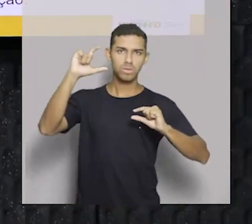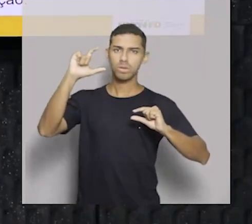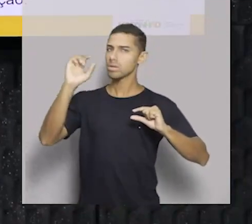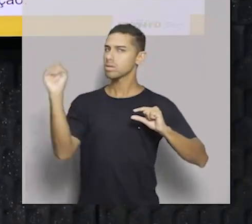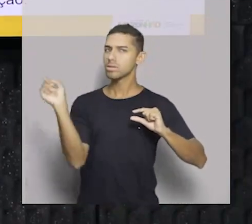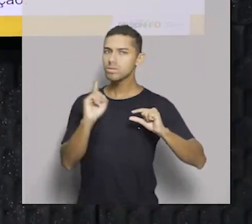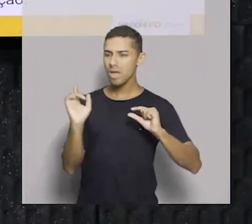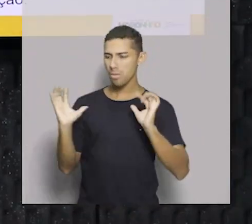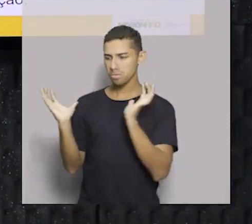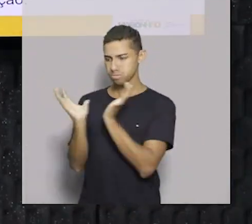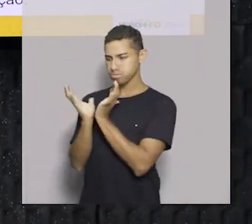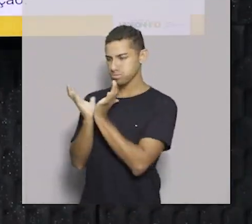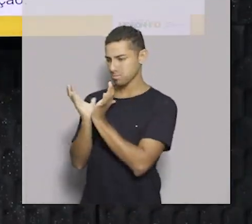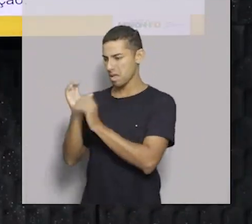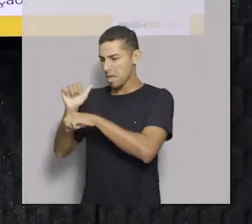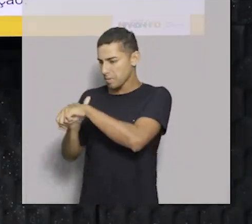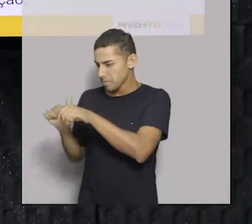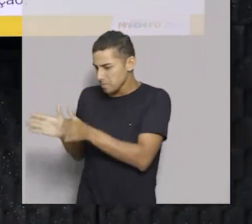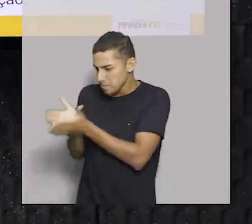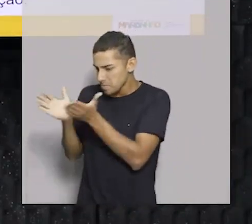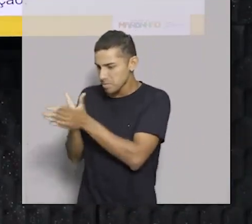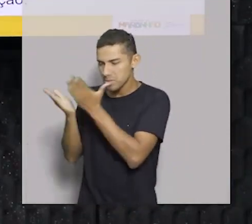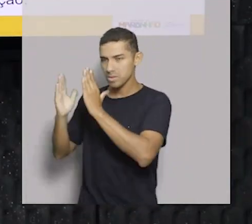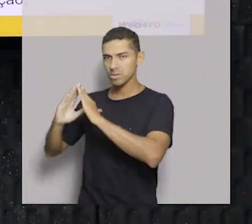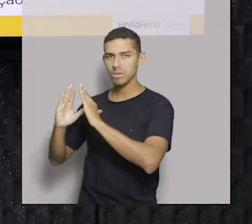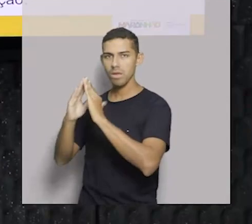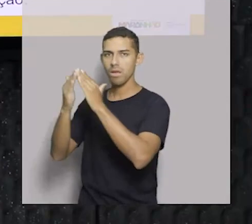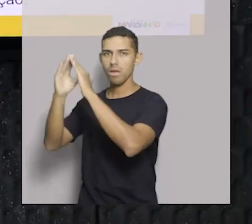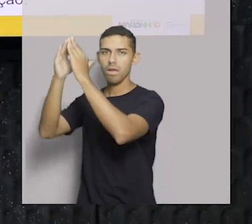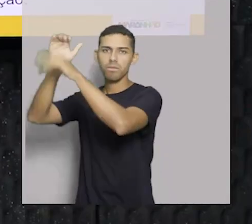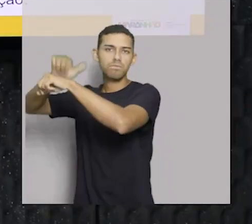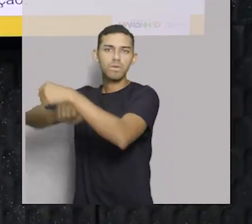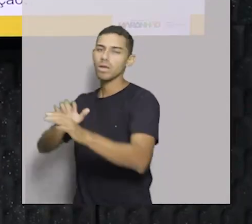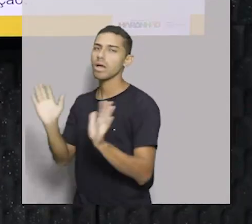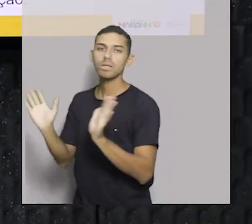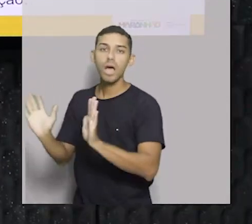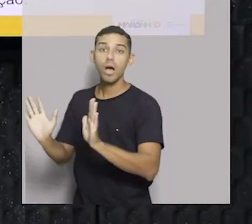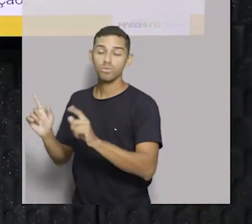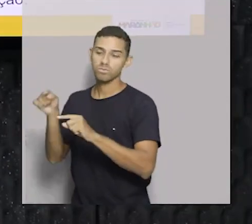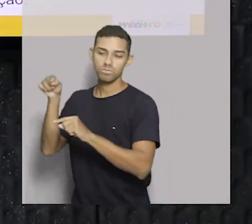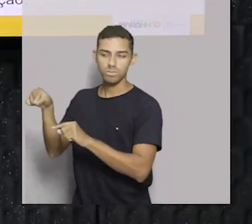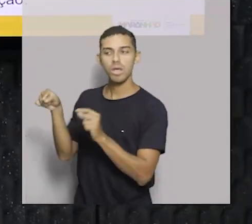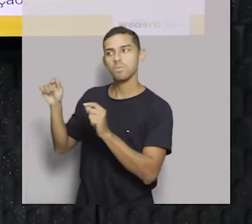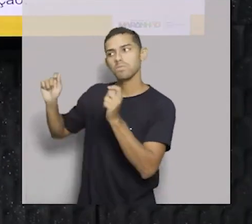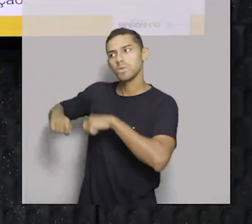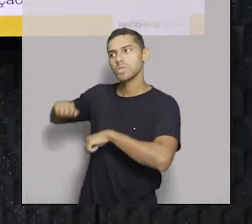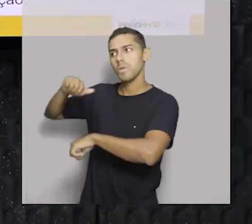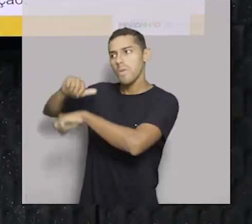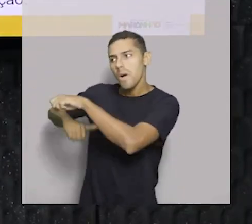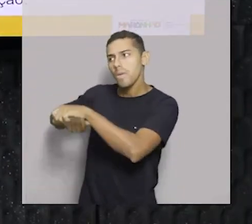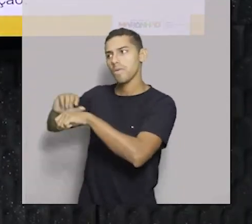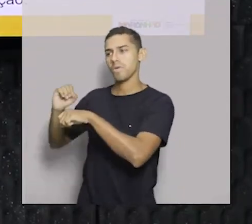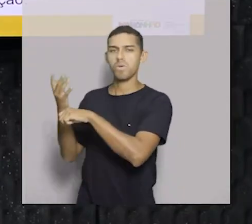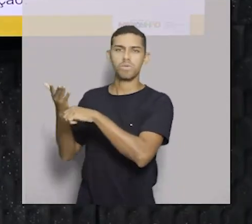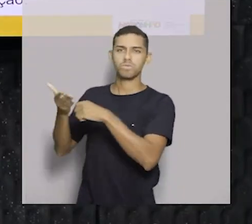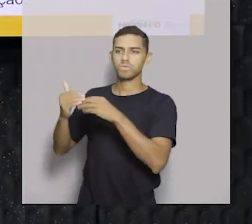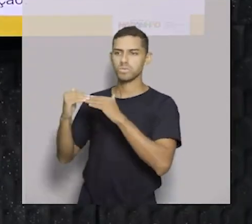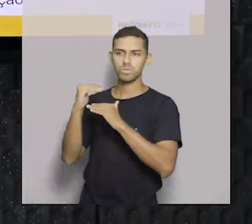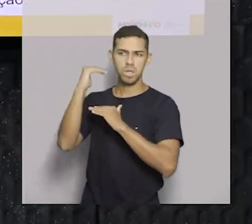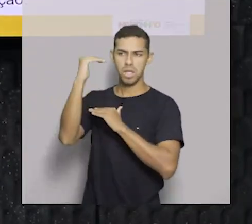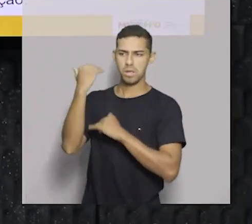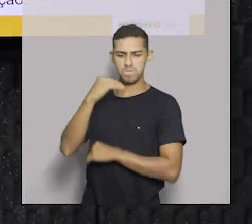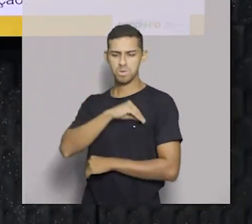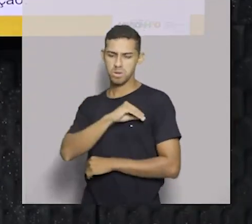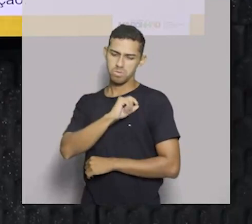classe social mas é sobre racismo e a independentemente da pessoa assim da classe pobre da classe média da classe alta